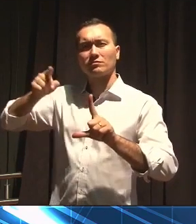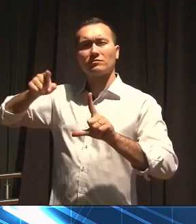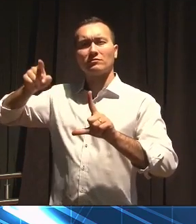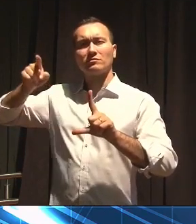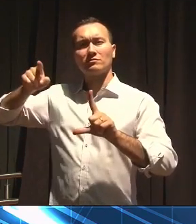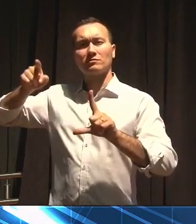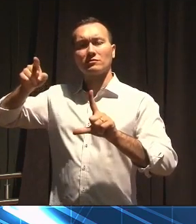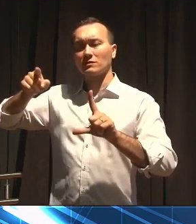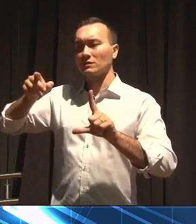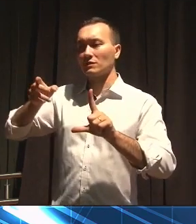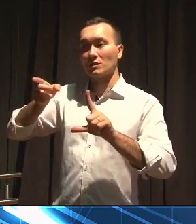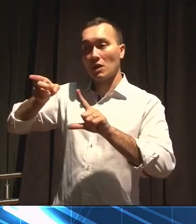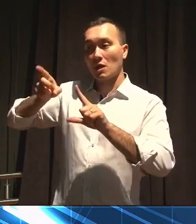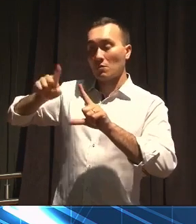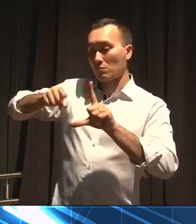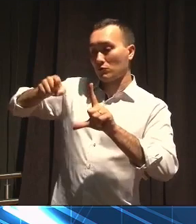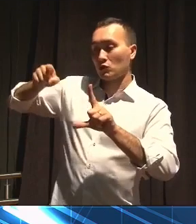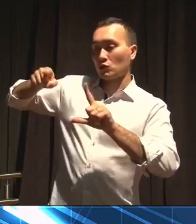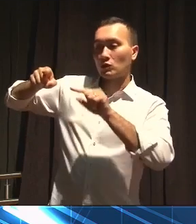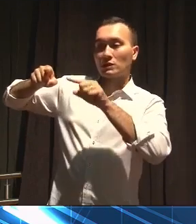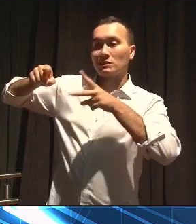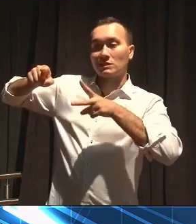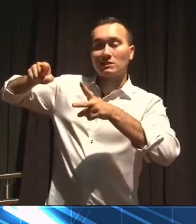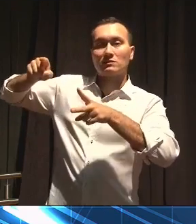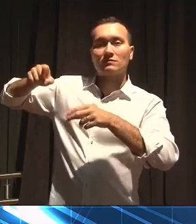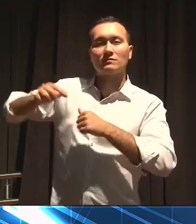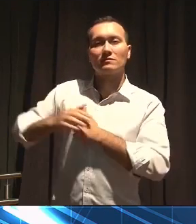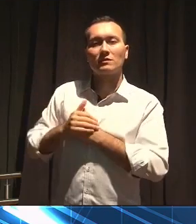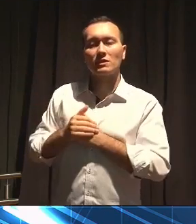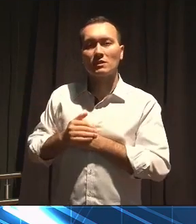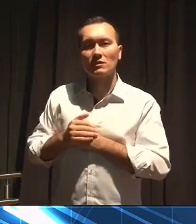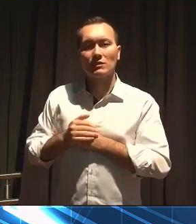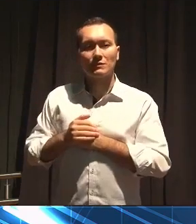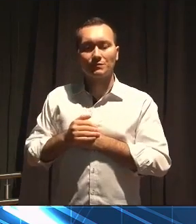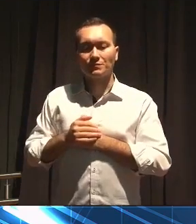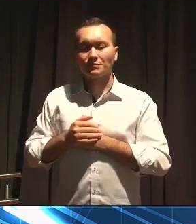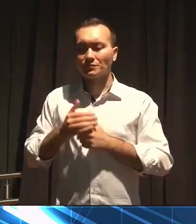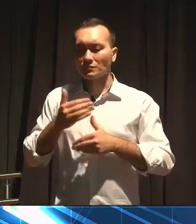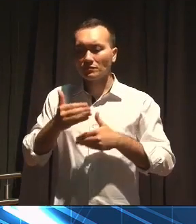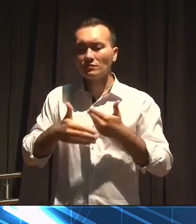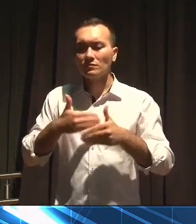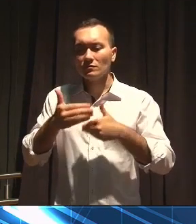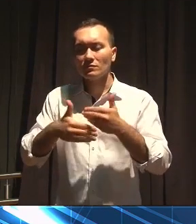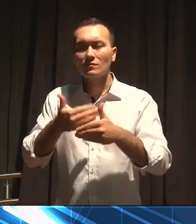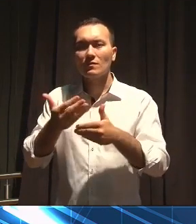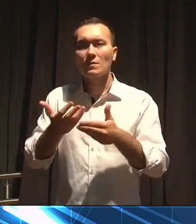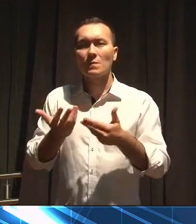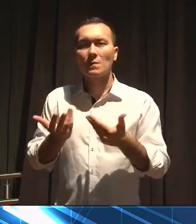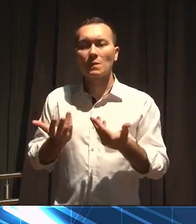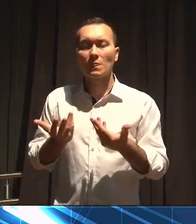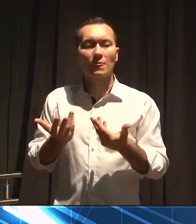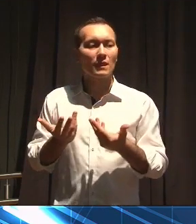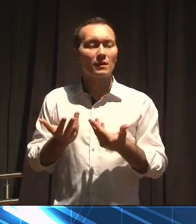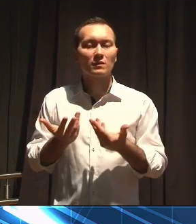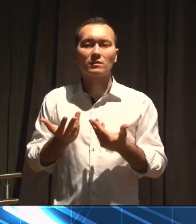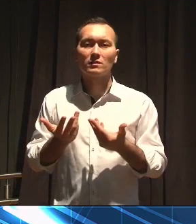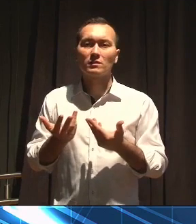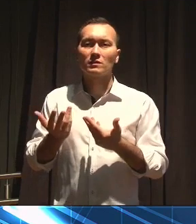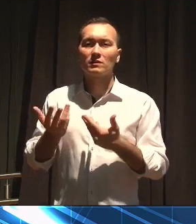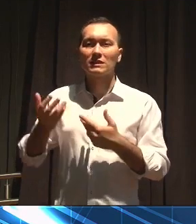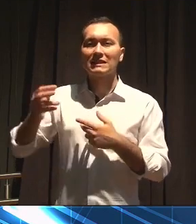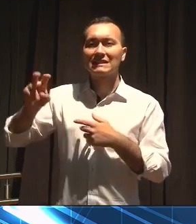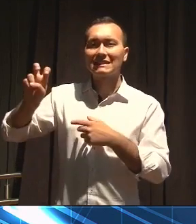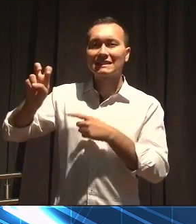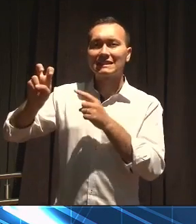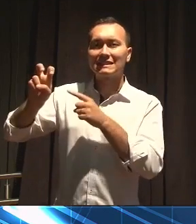todos quando tu abre o banco inteiro, toda a instituição do financeiro do Agibank, tu começa a ver que entre os 5 está